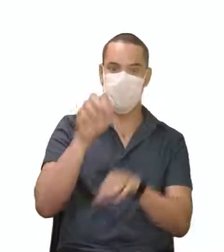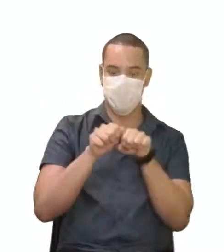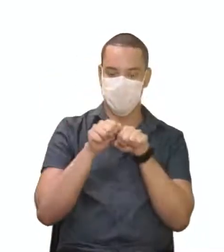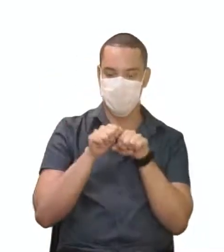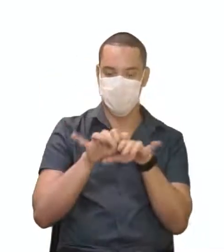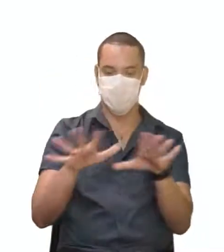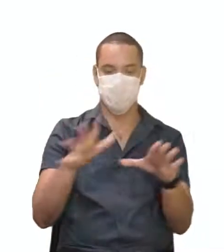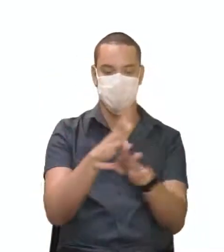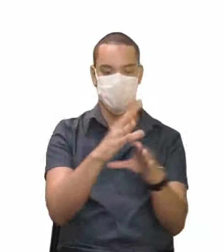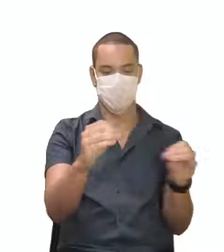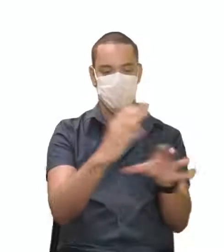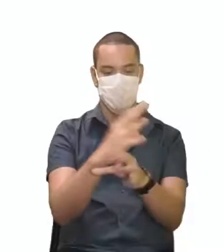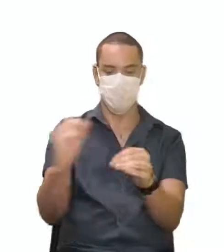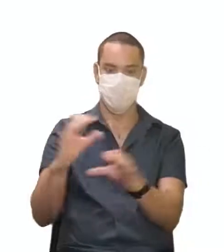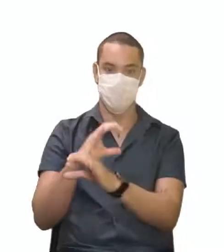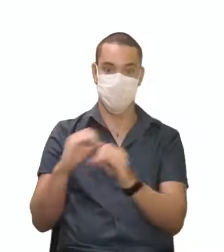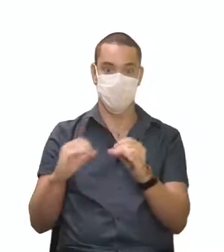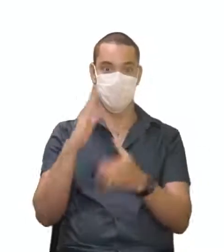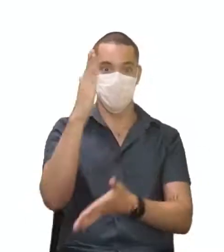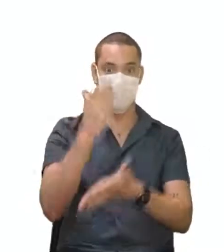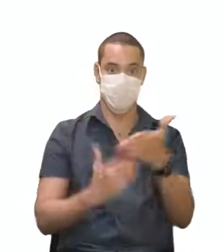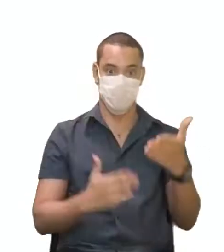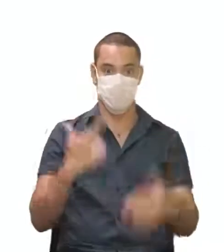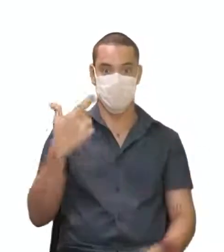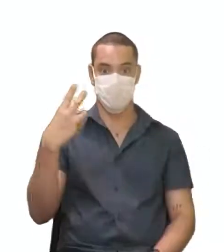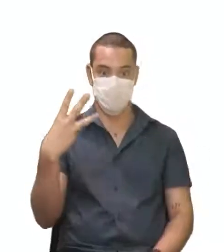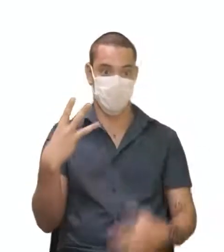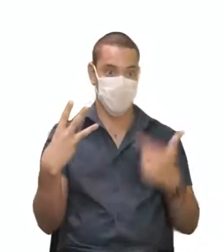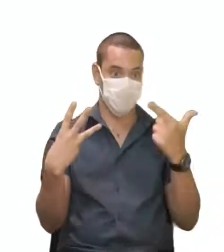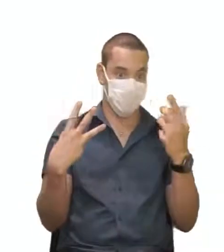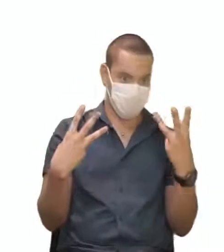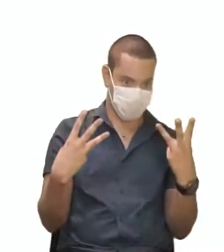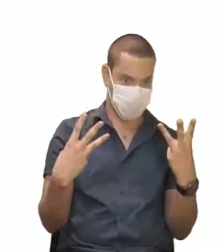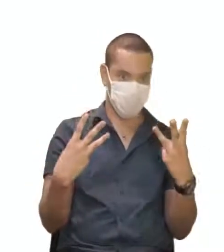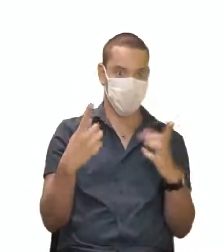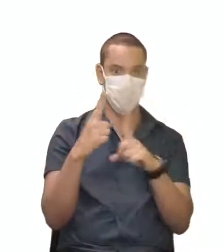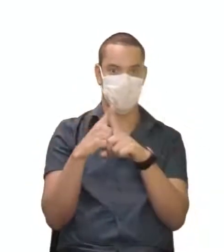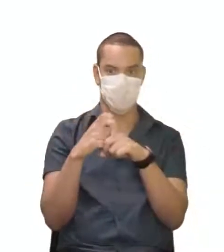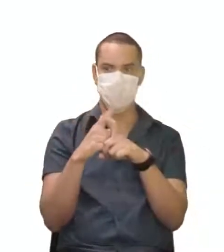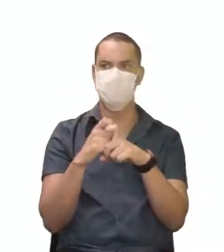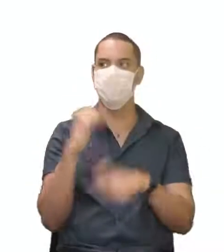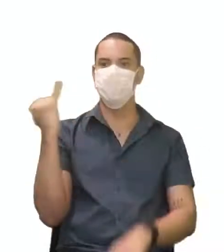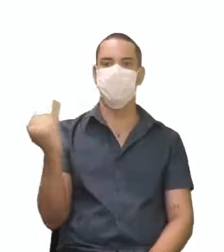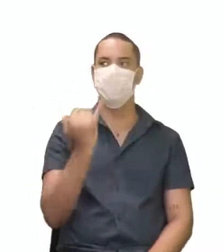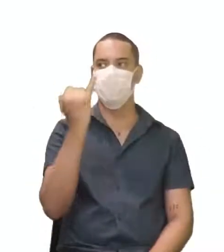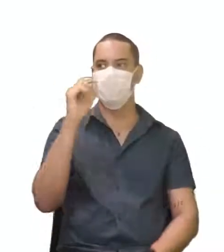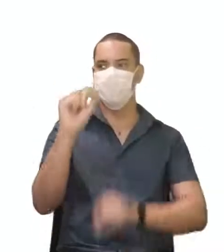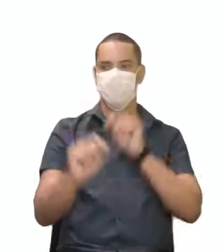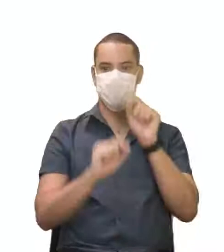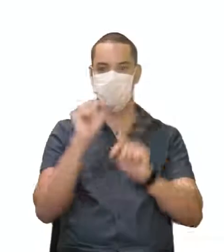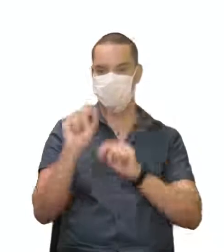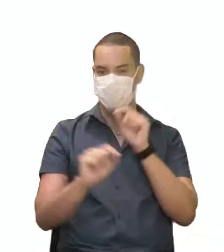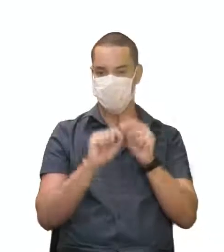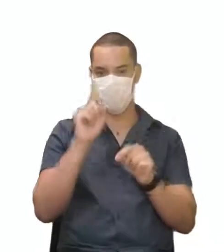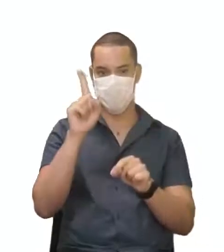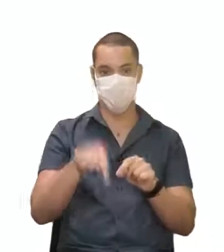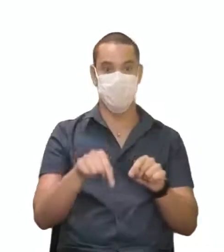novas células com metade do número de cromossomos da célula inicial. E a importância, então, nesse processo